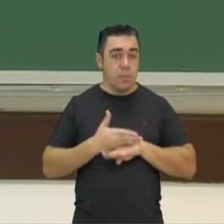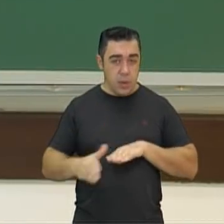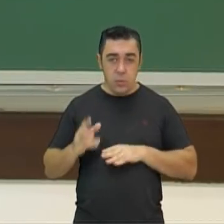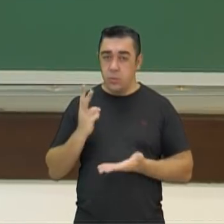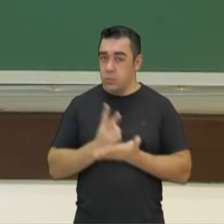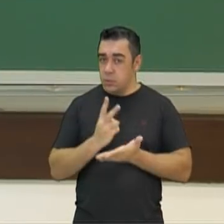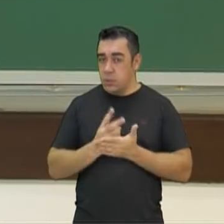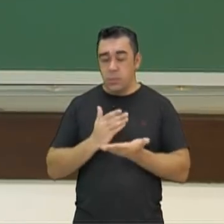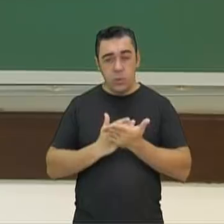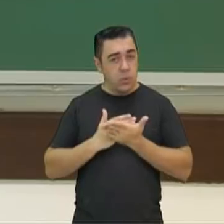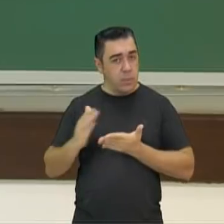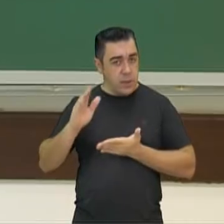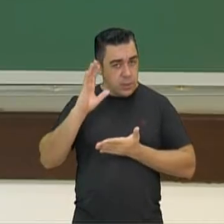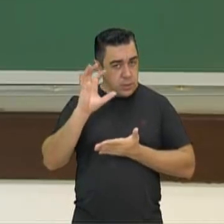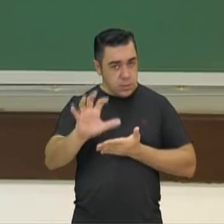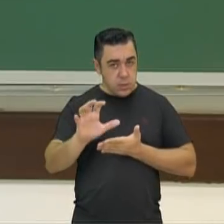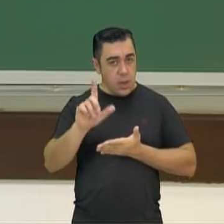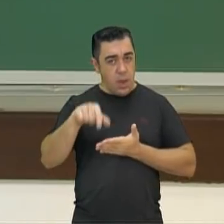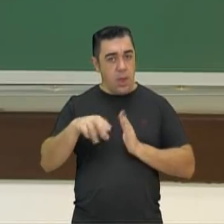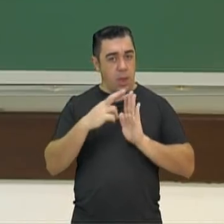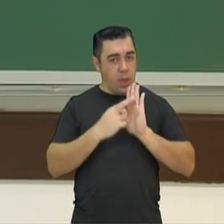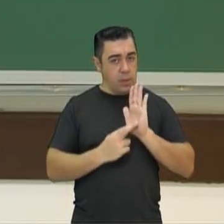sempre começam, sempre. Isso é uma regra.